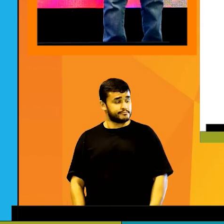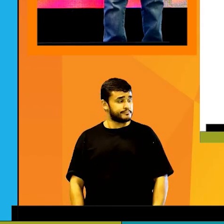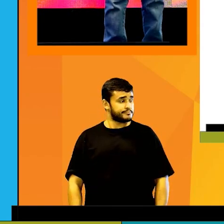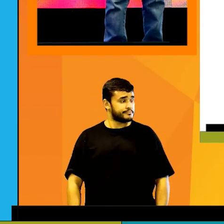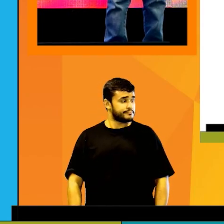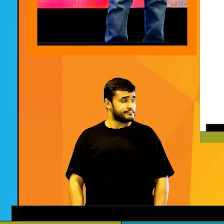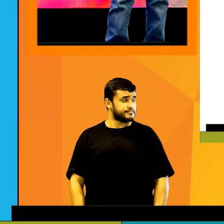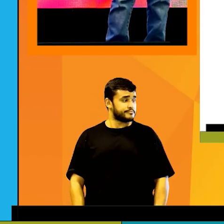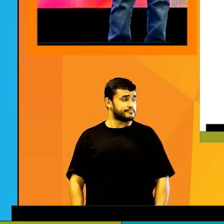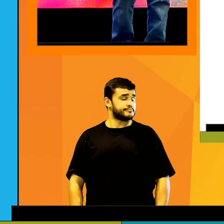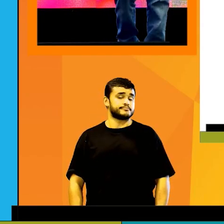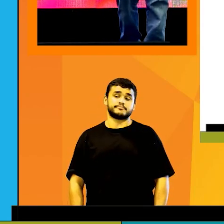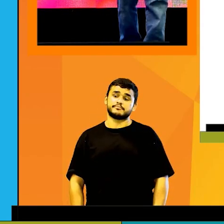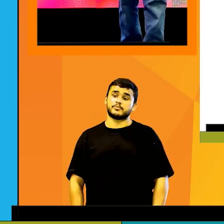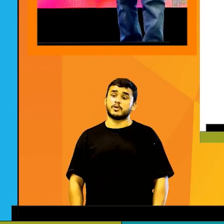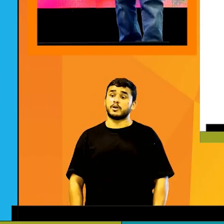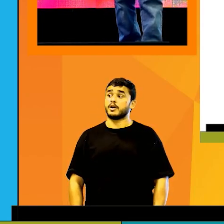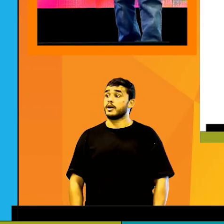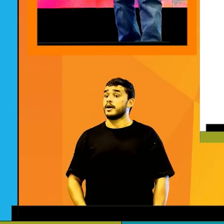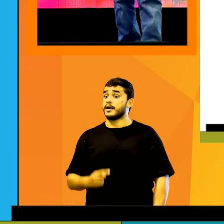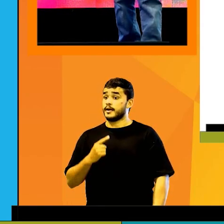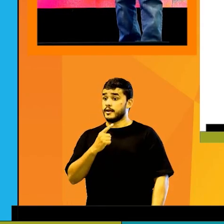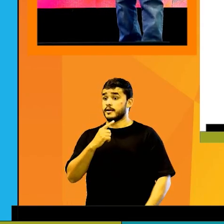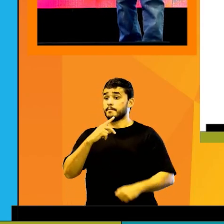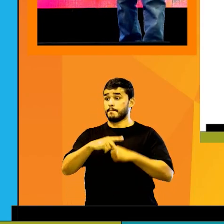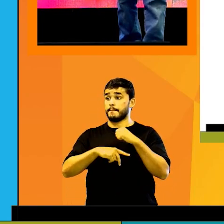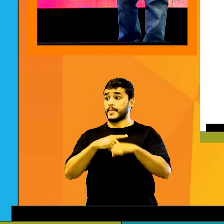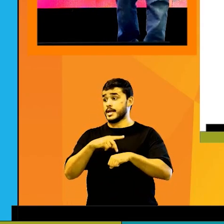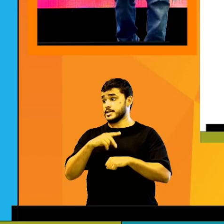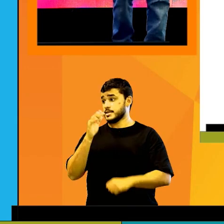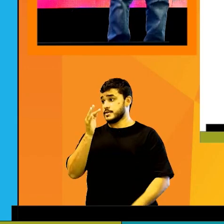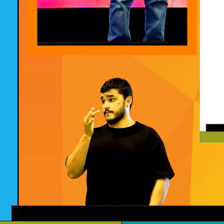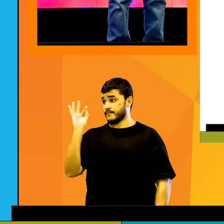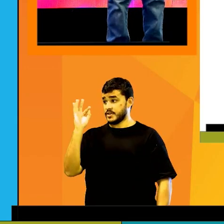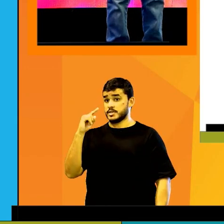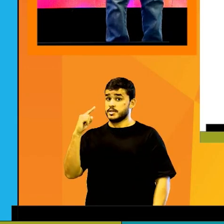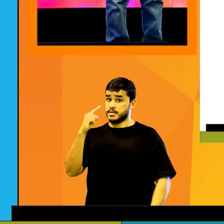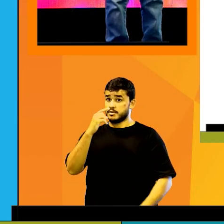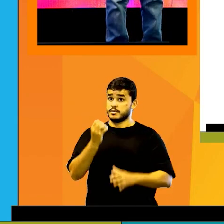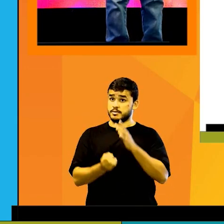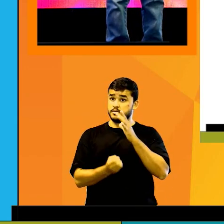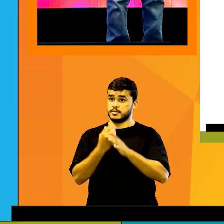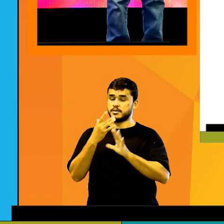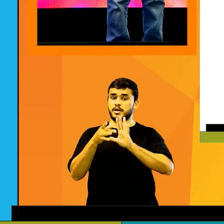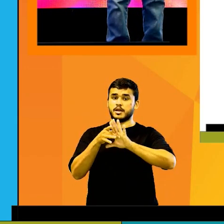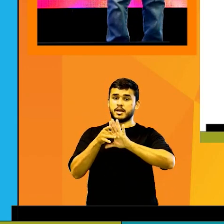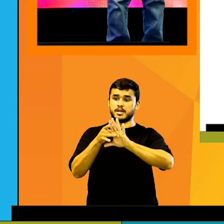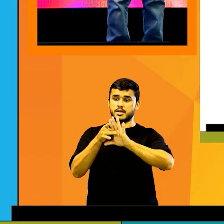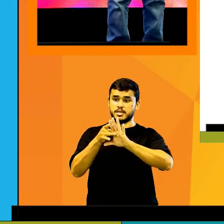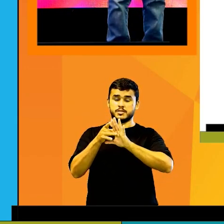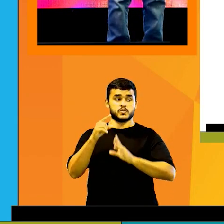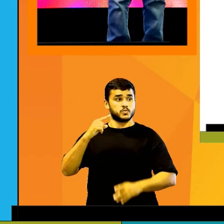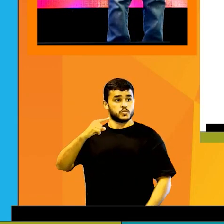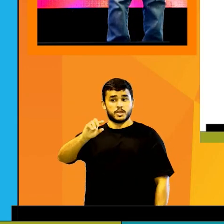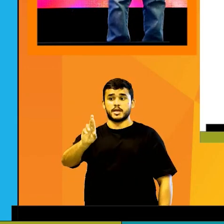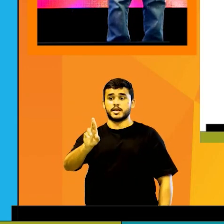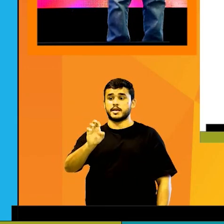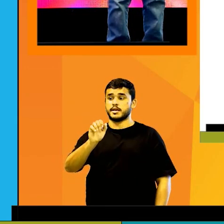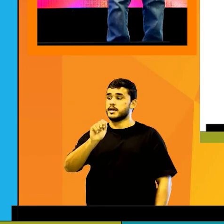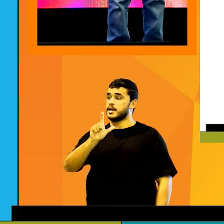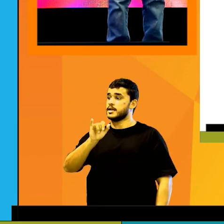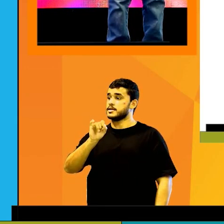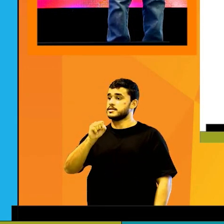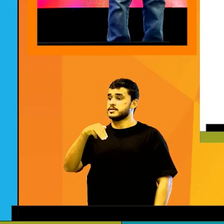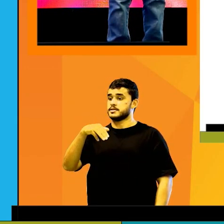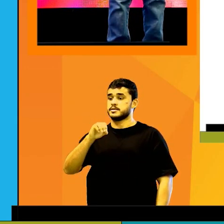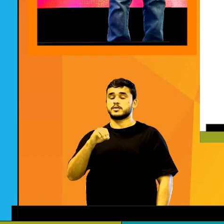Sim, mas essas escolas todas surgiram na França. O realismo surgiu na França com a publicação do romance Madame Bovary, de